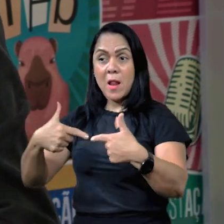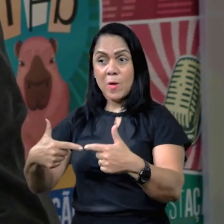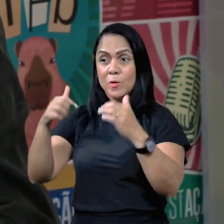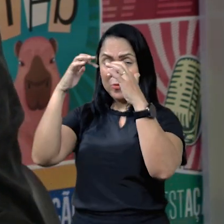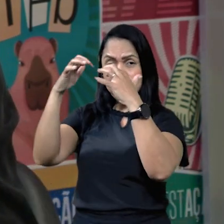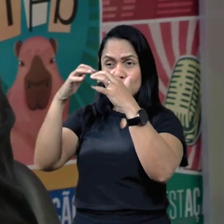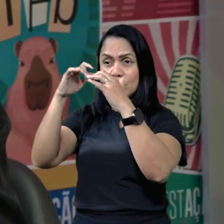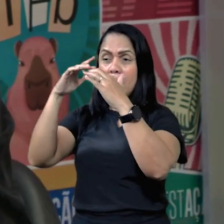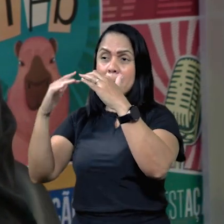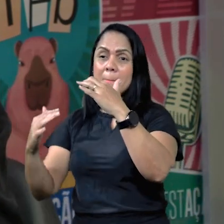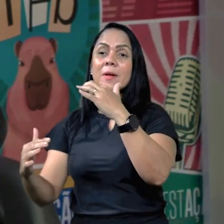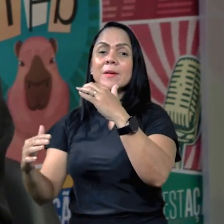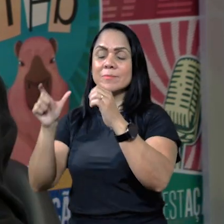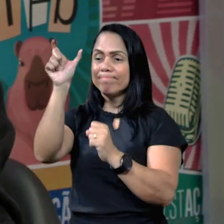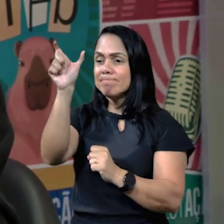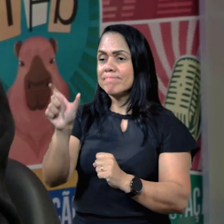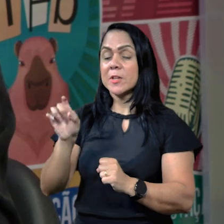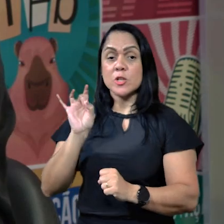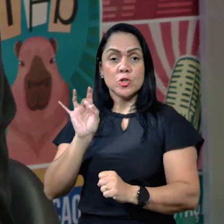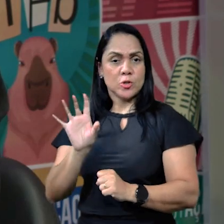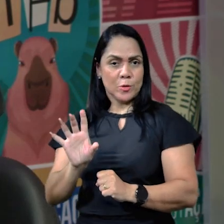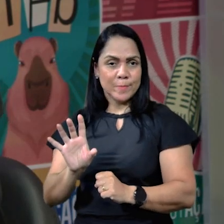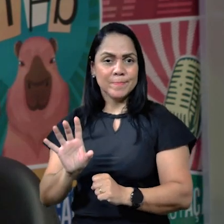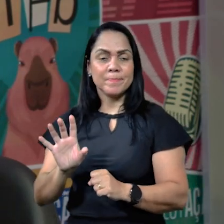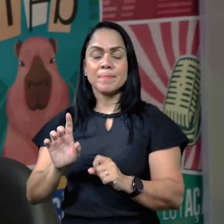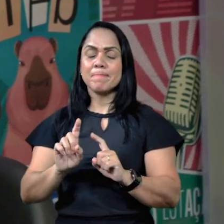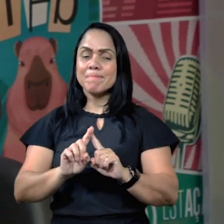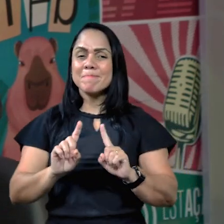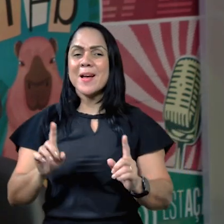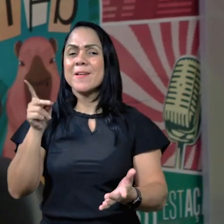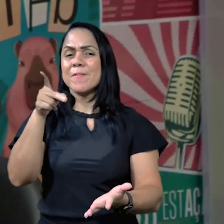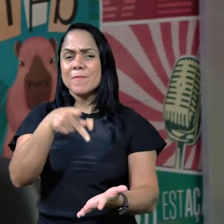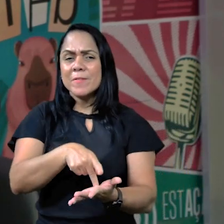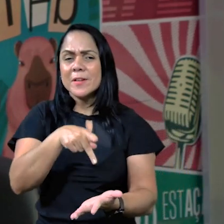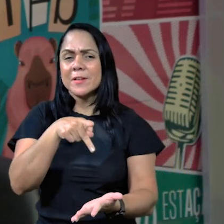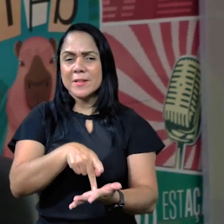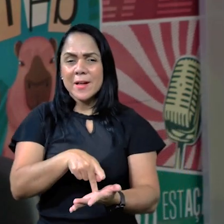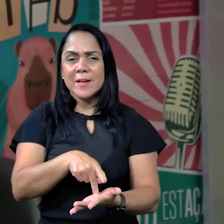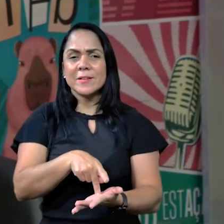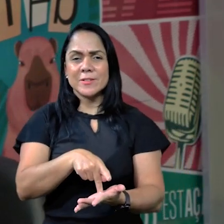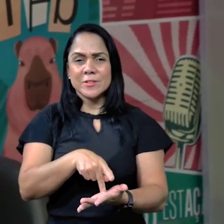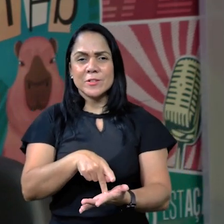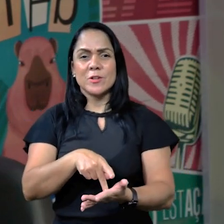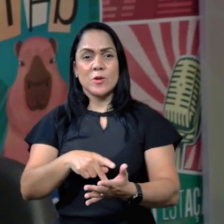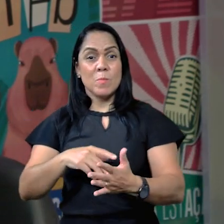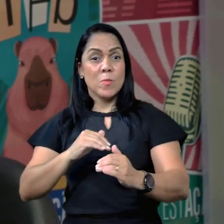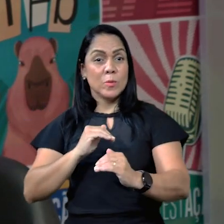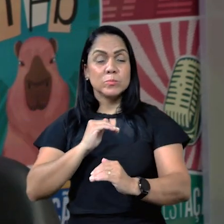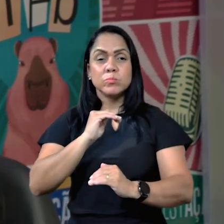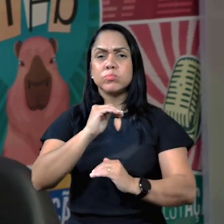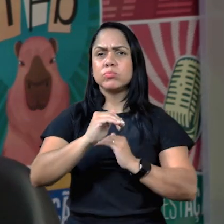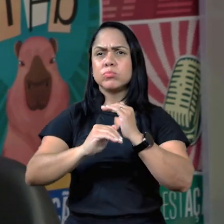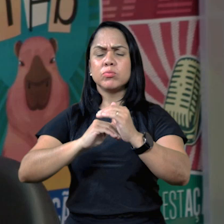neurodiversa, aí é só da pessoa neurodiversa e sendo que, na realidade, o que a gente está falando é de uma construção de